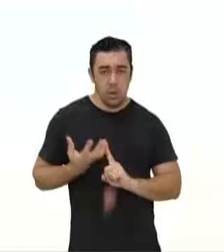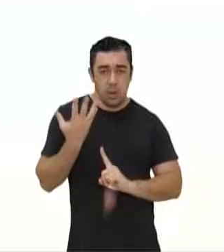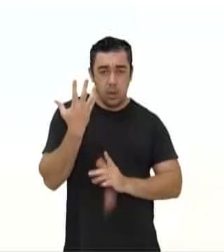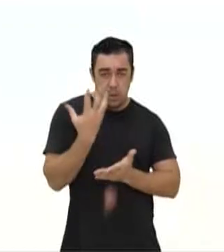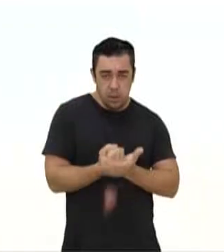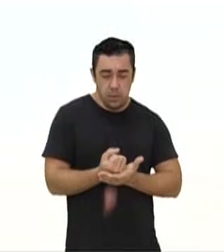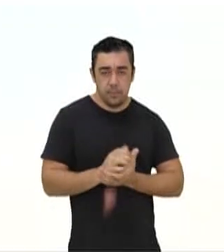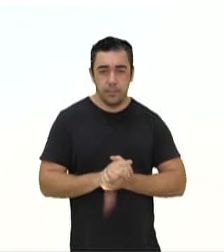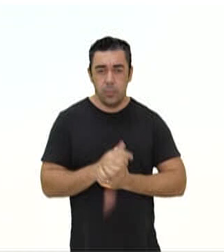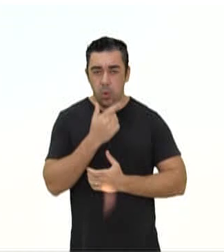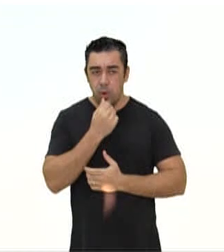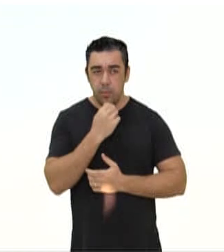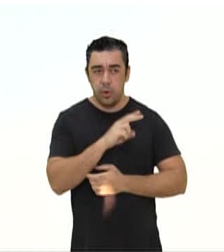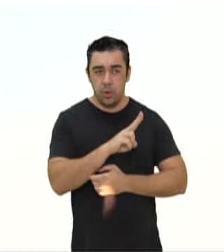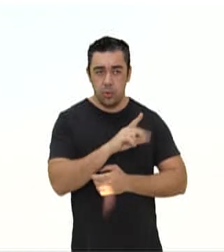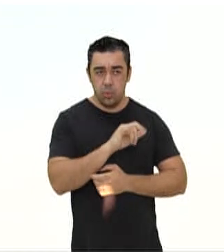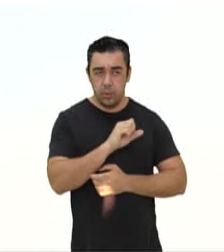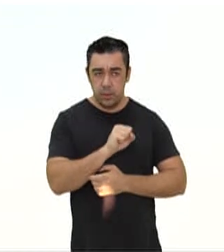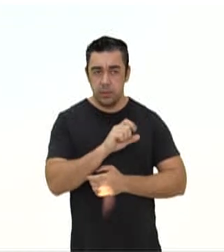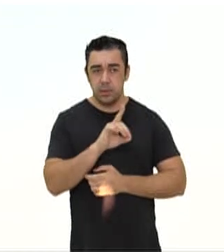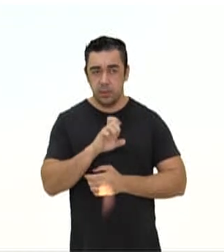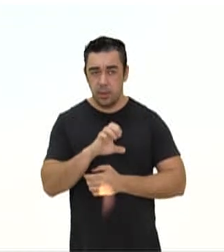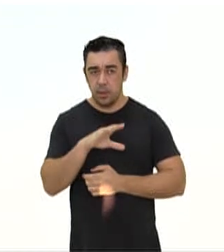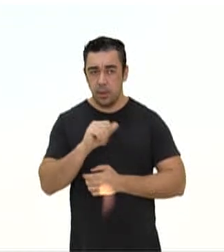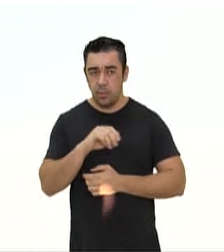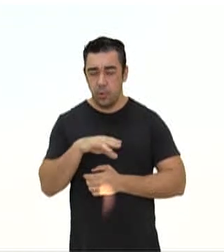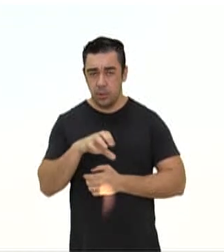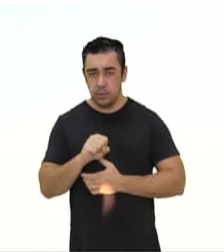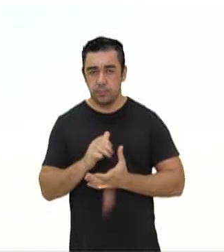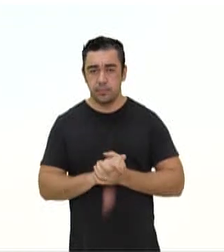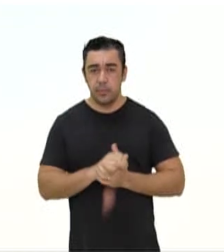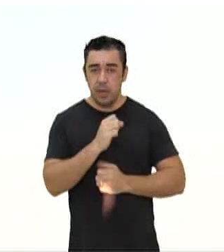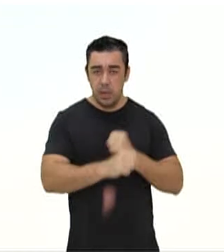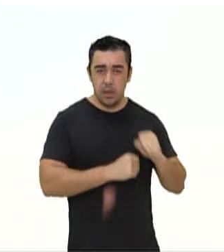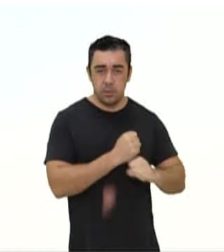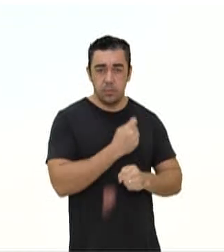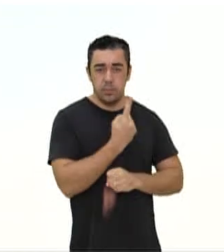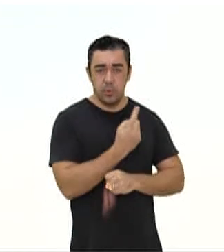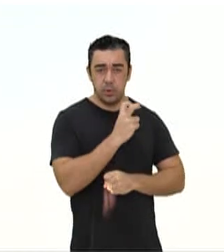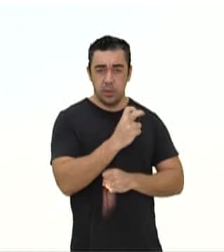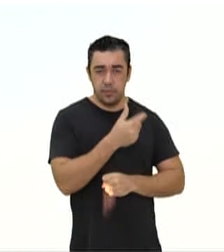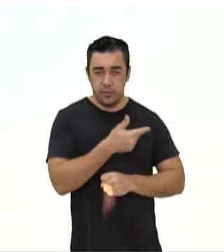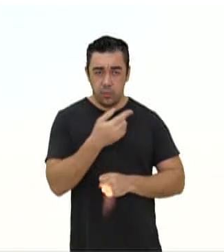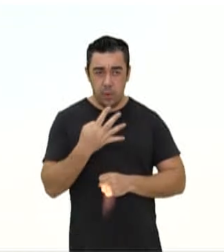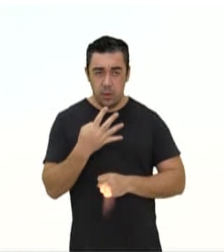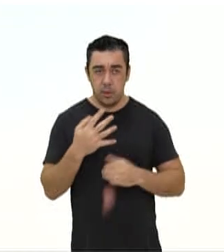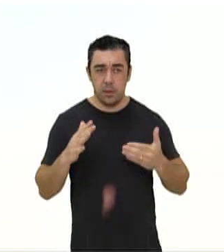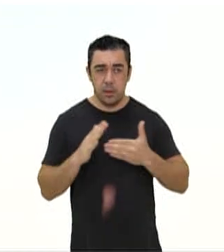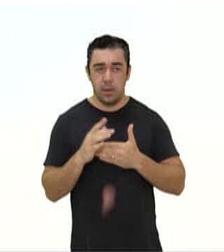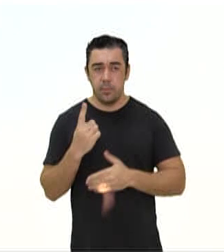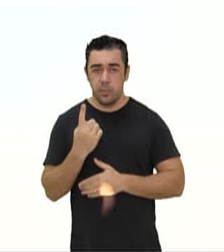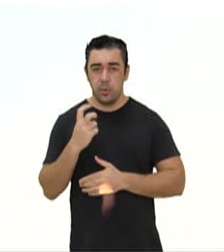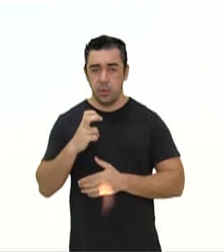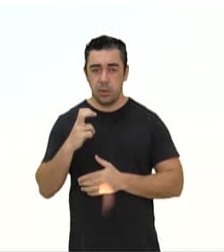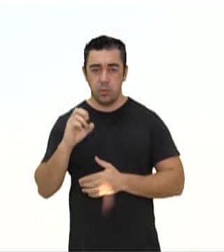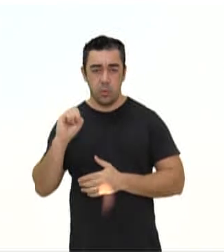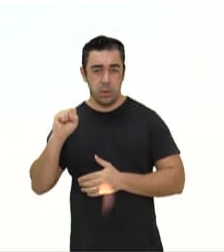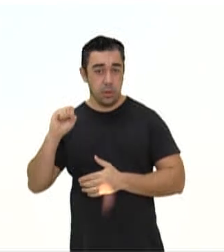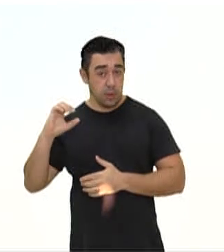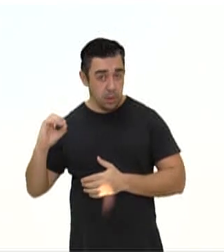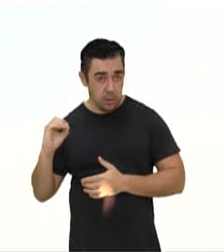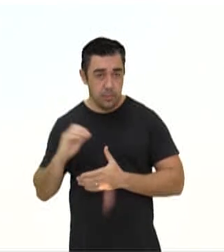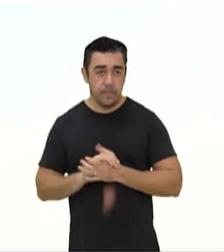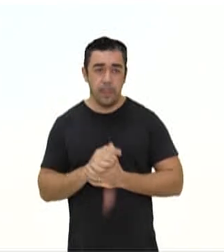escritor. Luiz Vaz de Camões, como está ali, de 1524 a